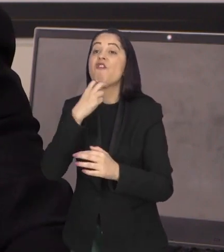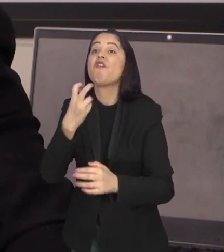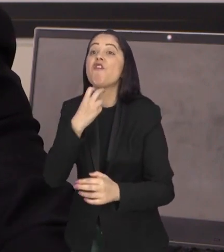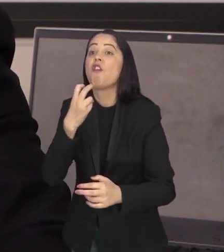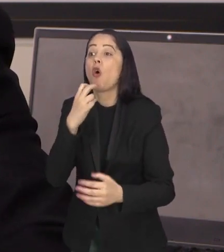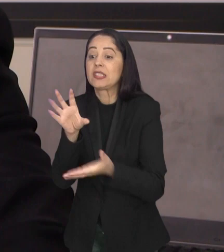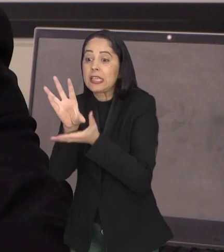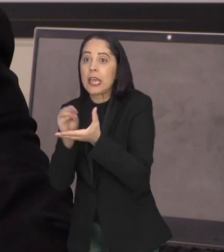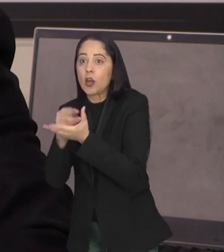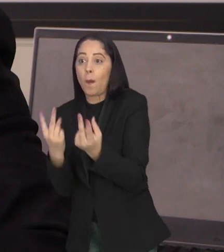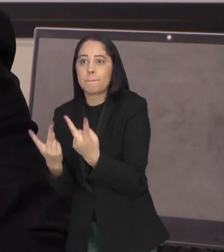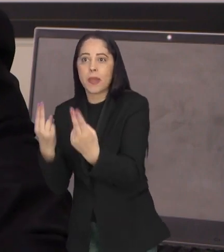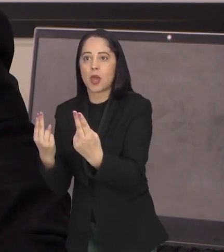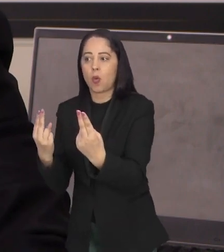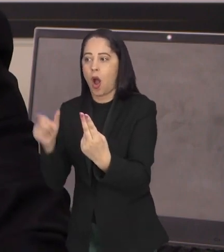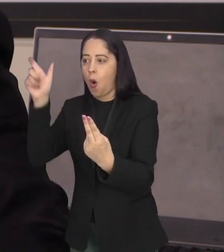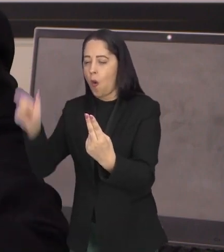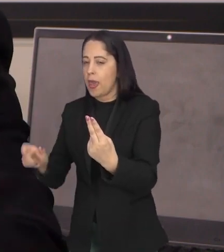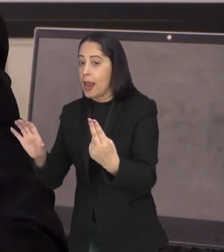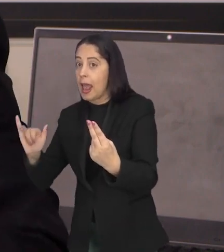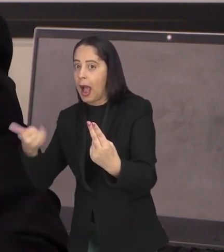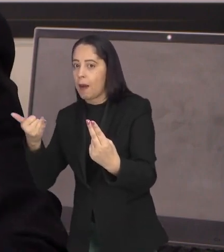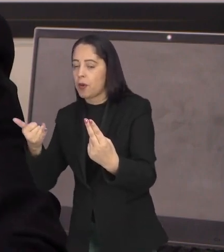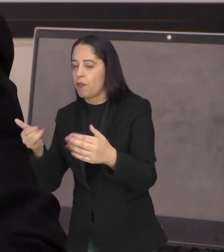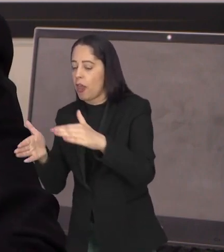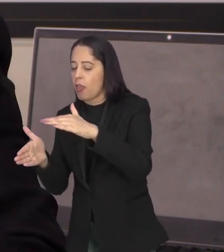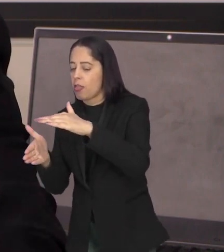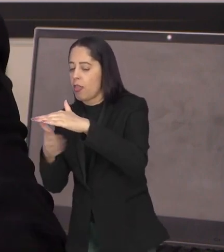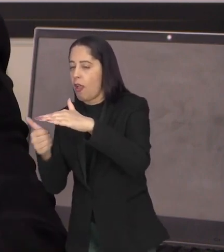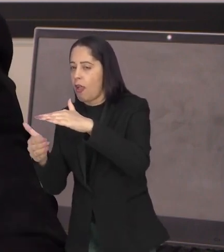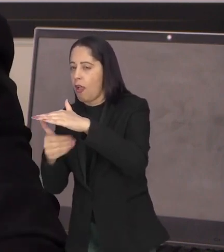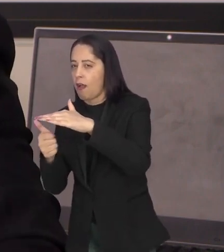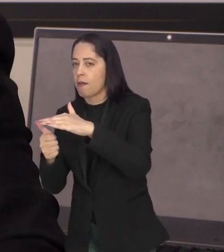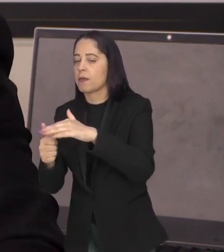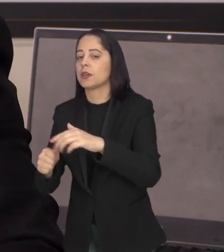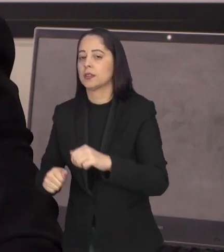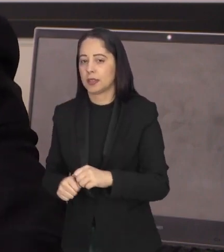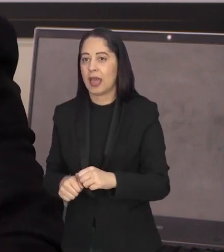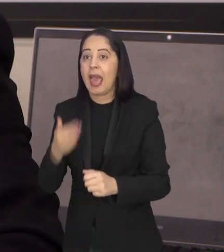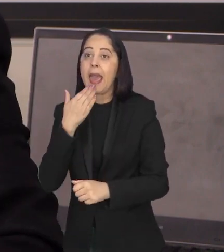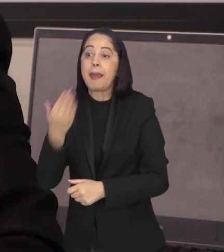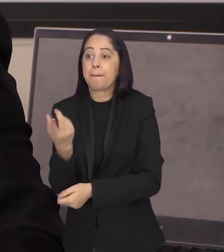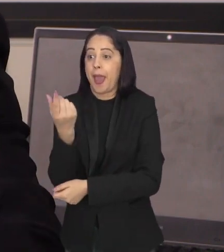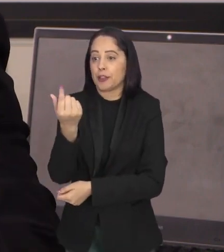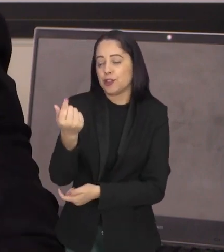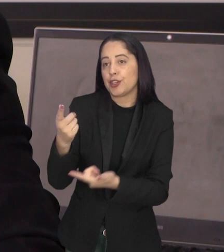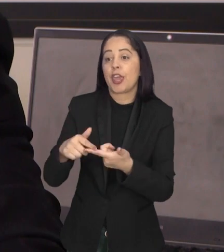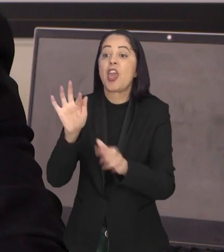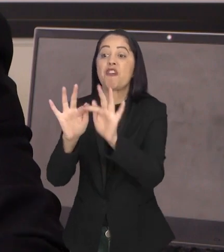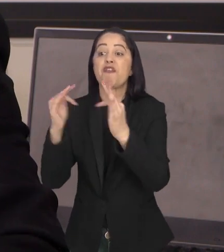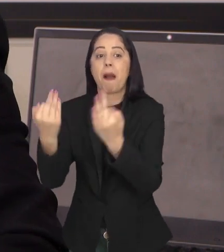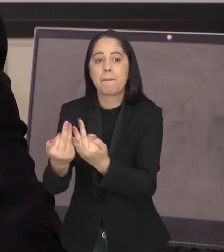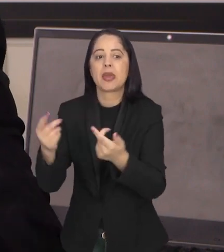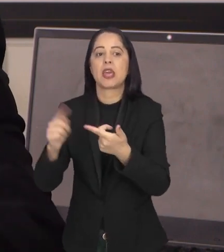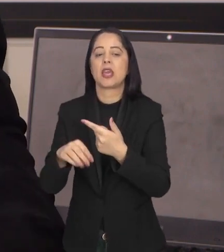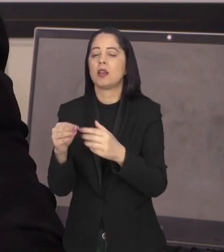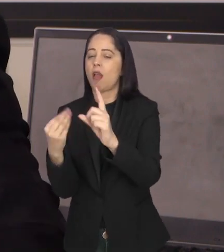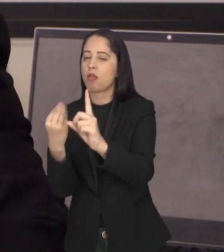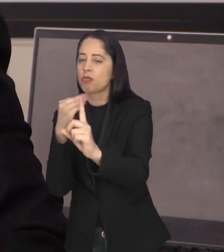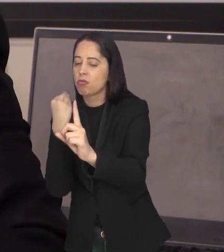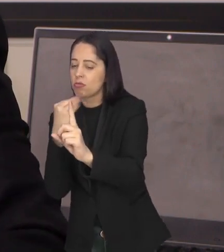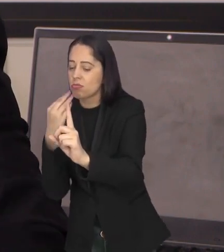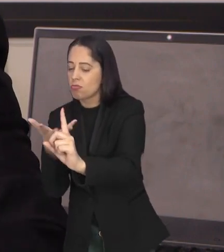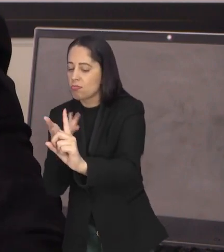até mesmo um diálogo da pessoa. E aí os criminosos usam isso para abordar amigos e parentes. E pedir dinheiro, simular